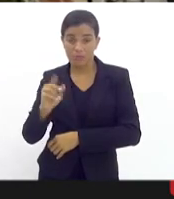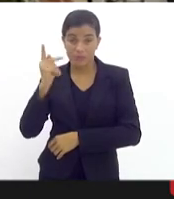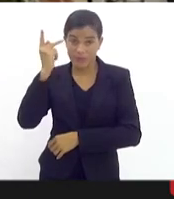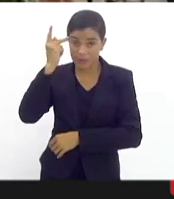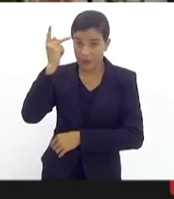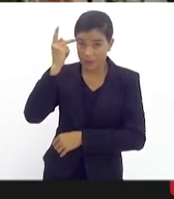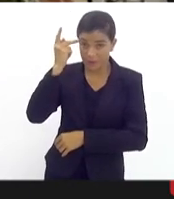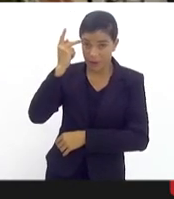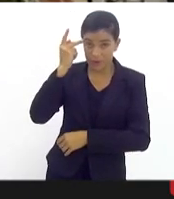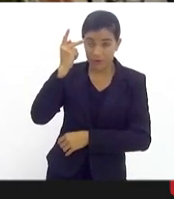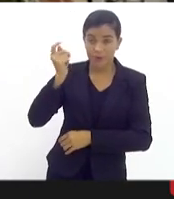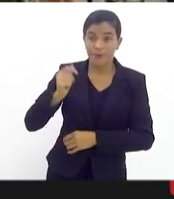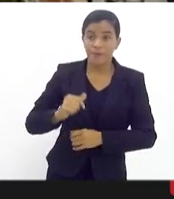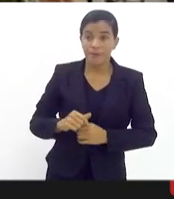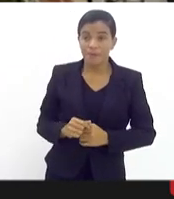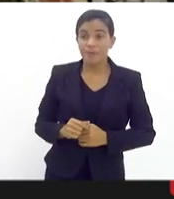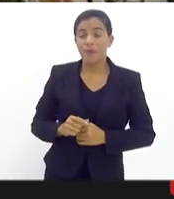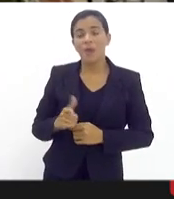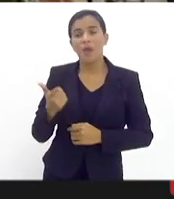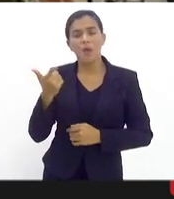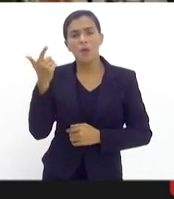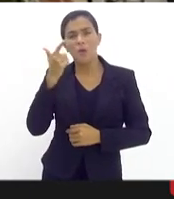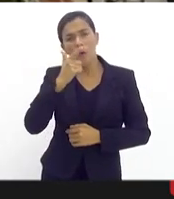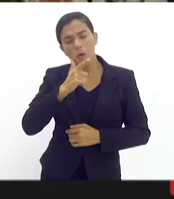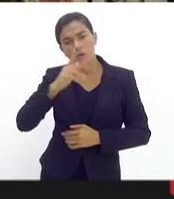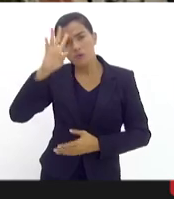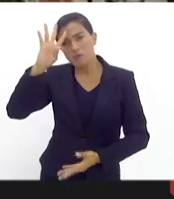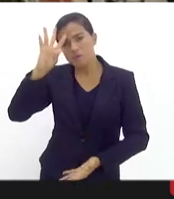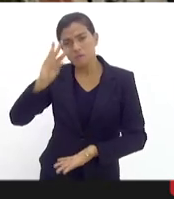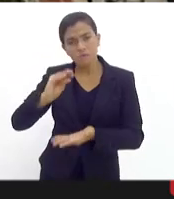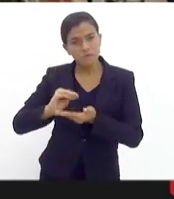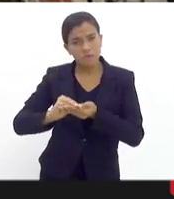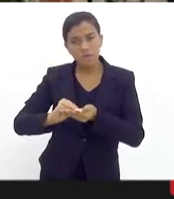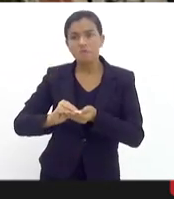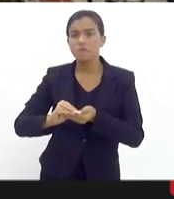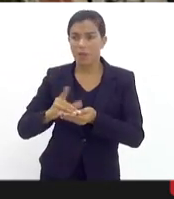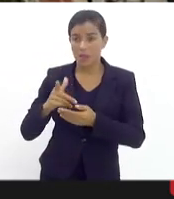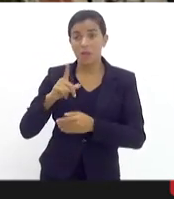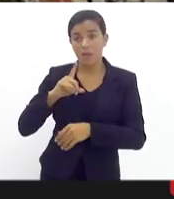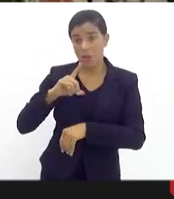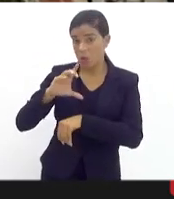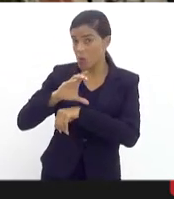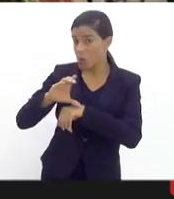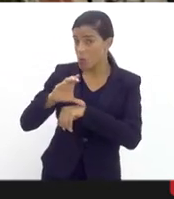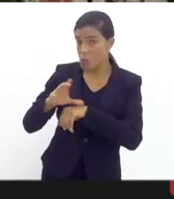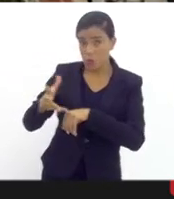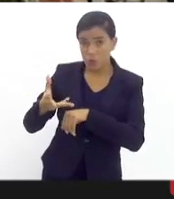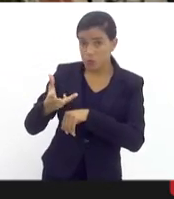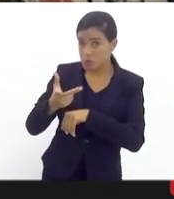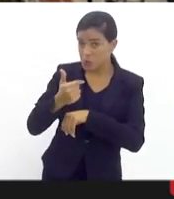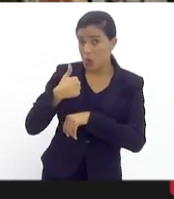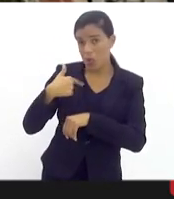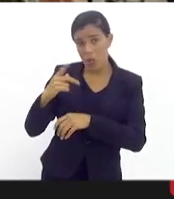Colégio Rio Branco, eu cheguei à conclusão, quer dizer, é um trabalho, eles têm um curso muito bom, eu participei de uma aula,